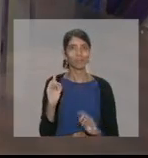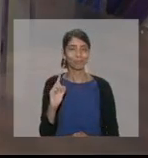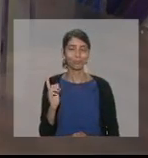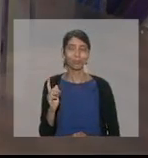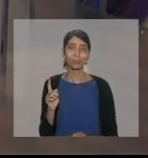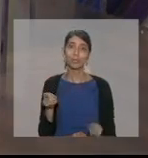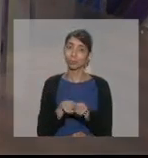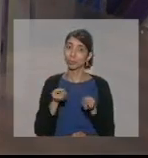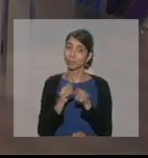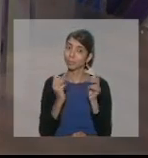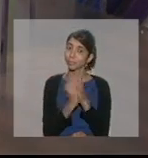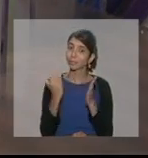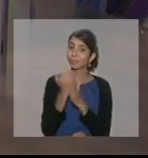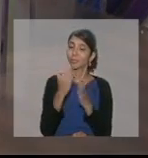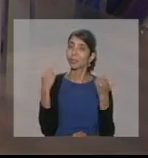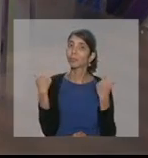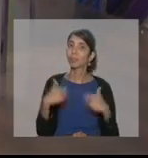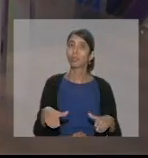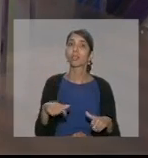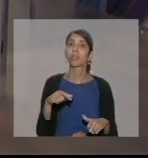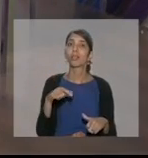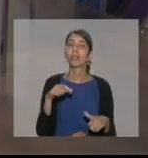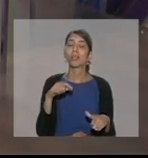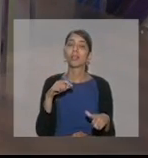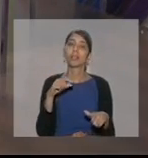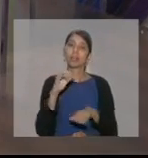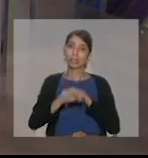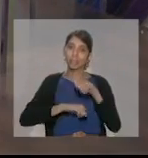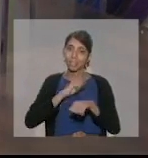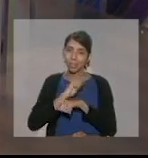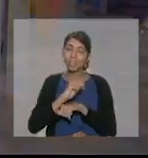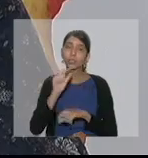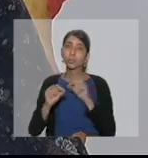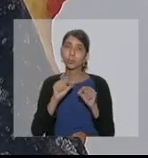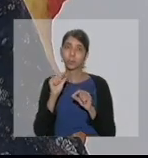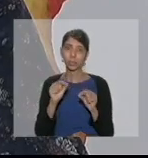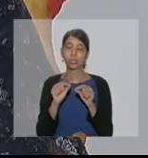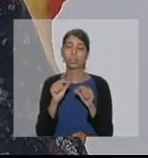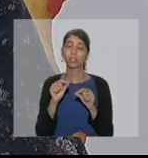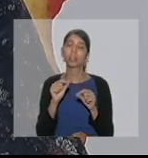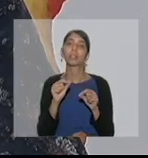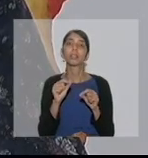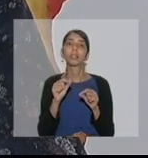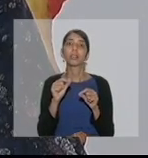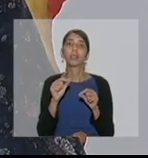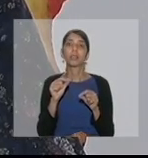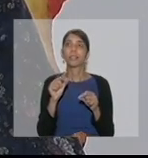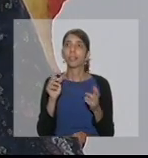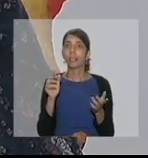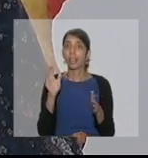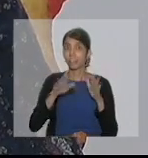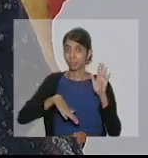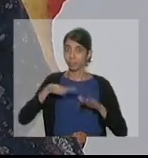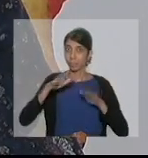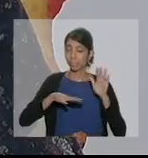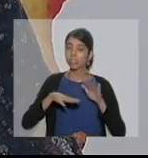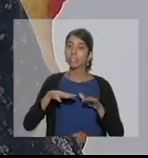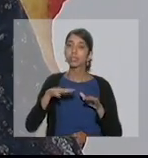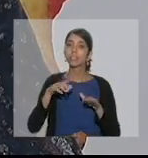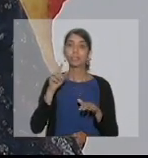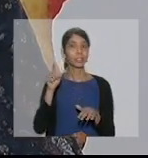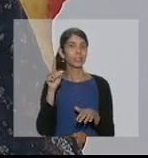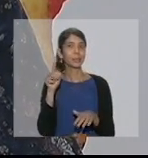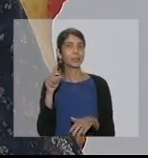tem um agravante nessa questão da rede social que eu acho que é importante a gente comentar, que é o seguinte: às vezes você tem